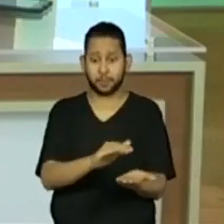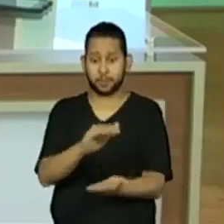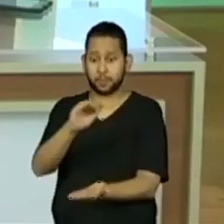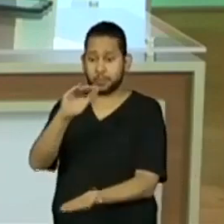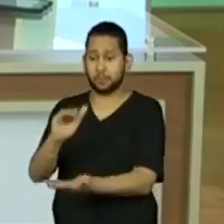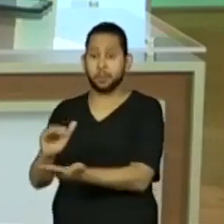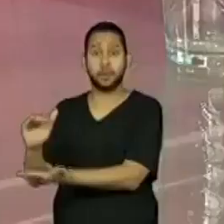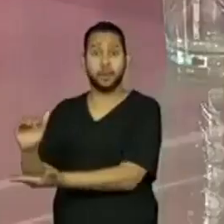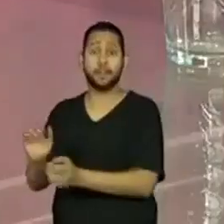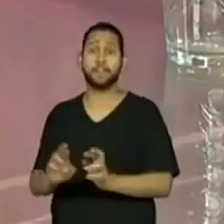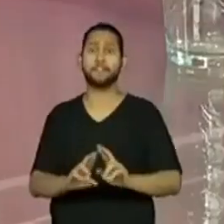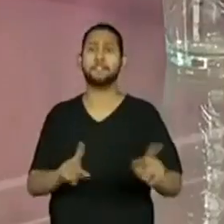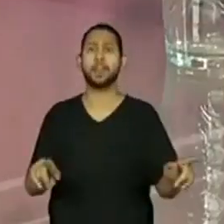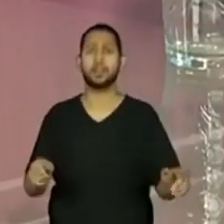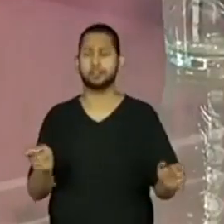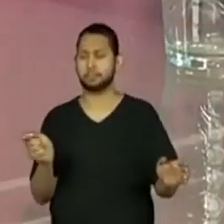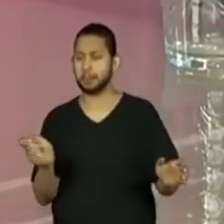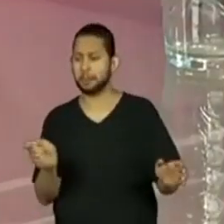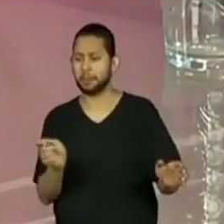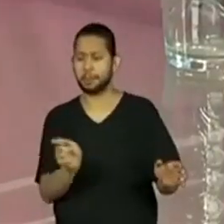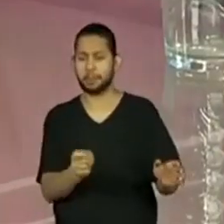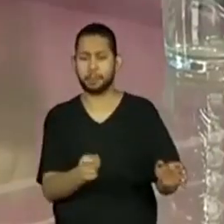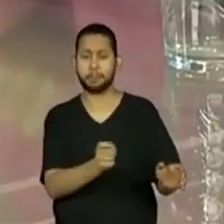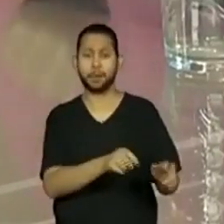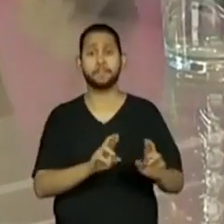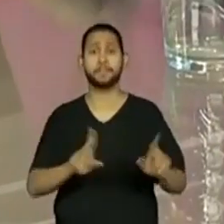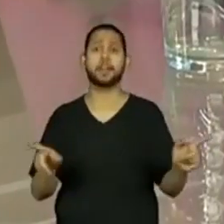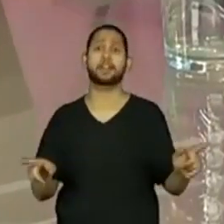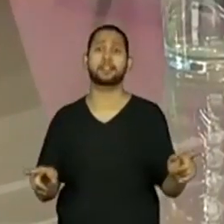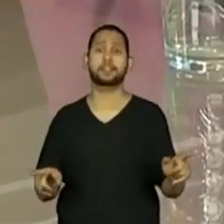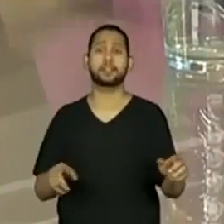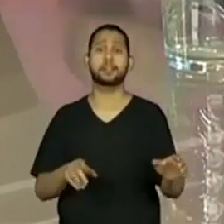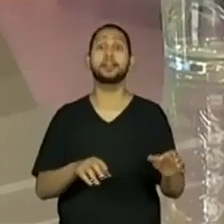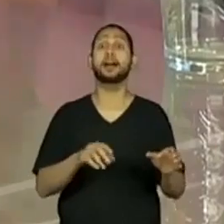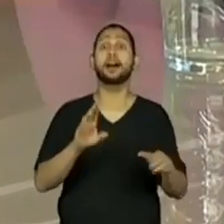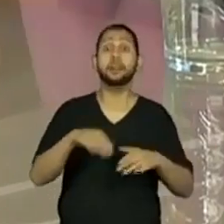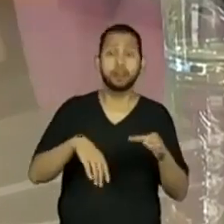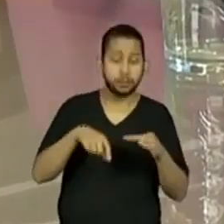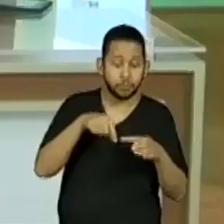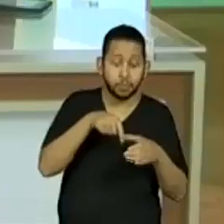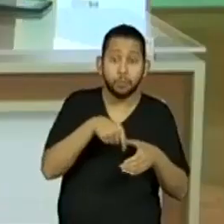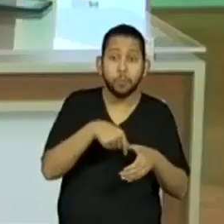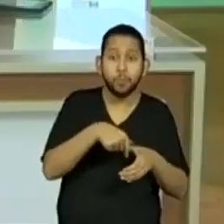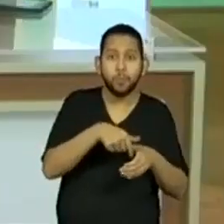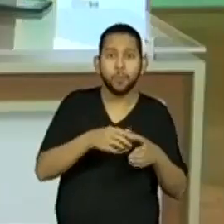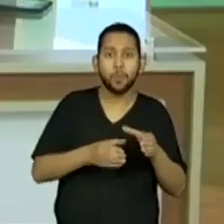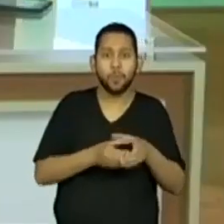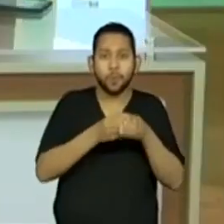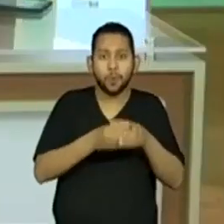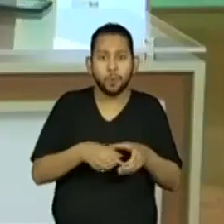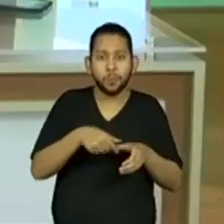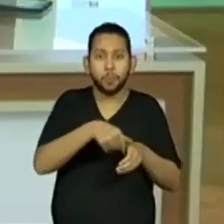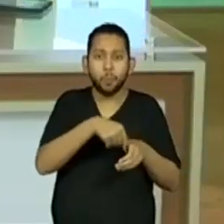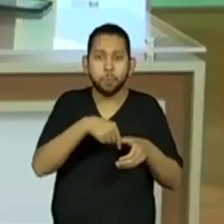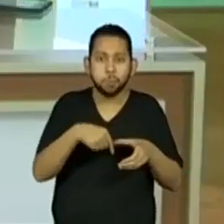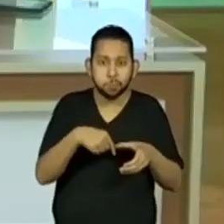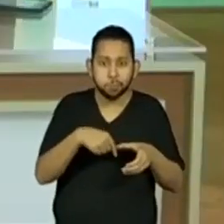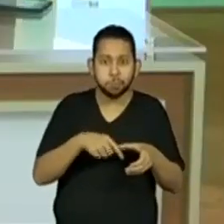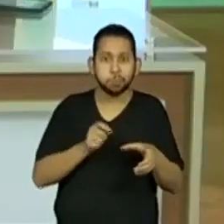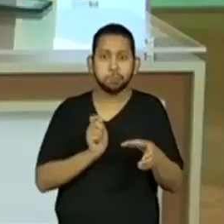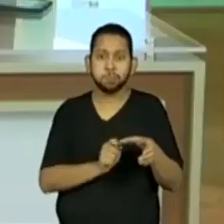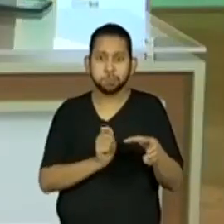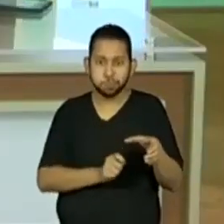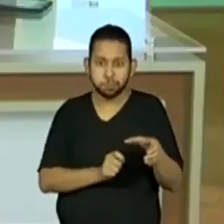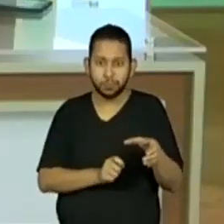vidro, produziram sons diferentes. Então, o som também depende do tamanho do material, do tamanho